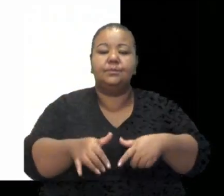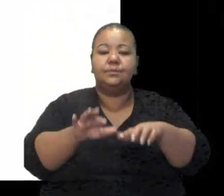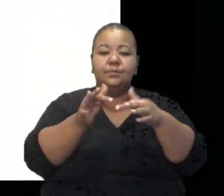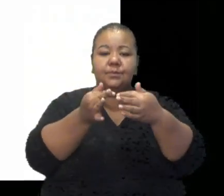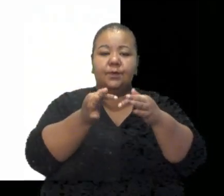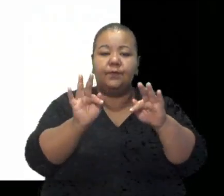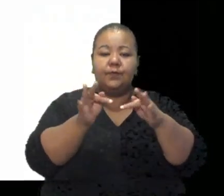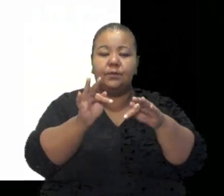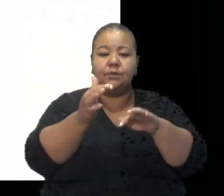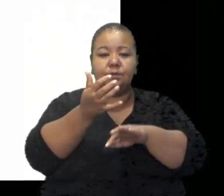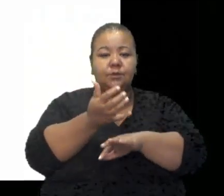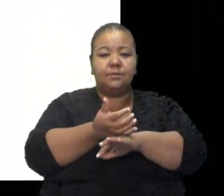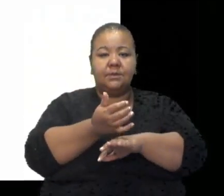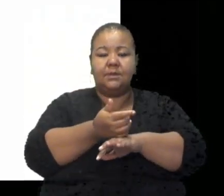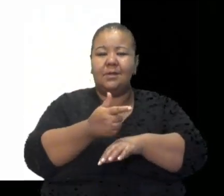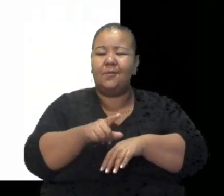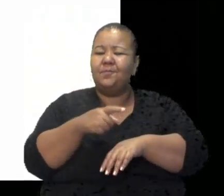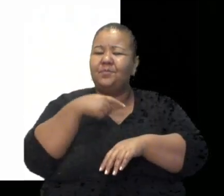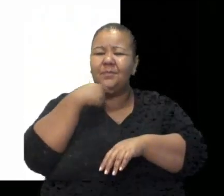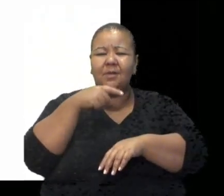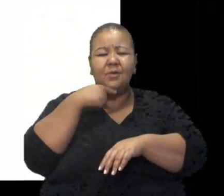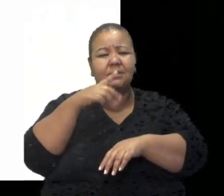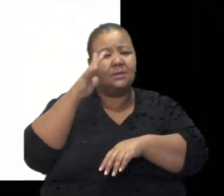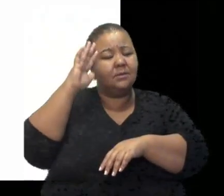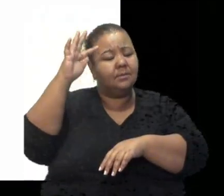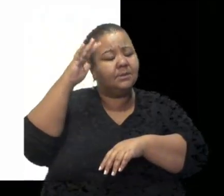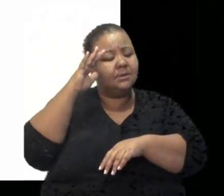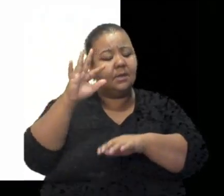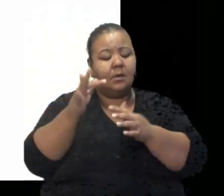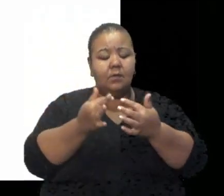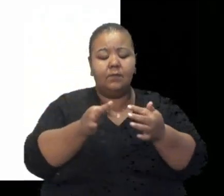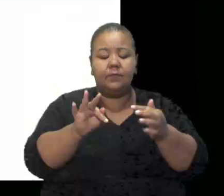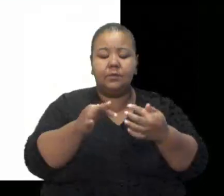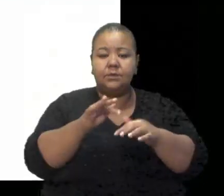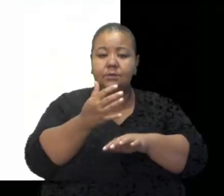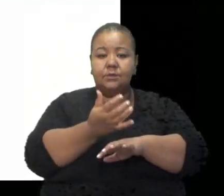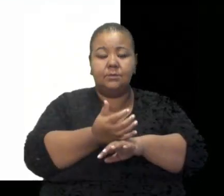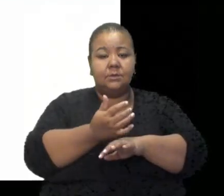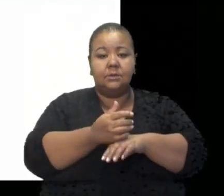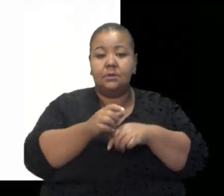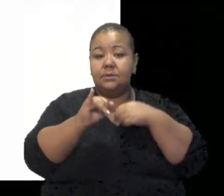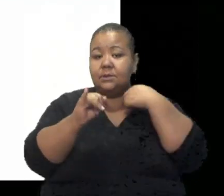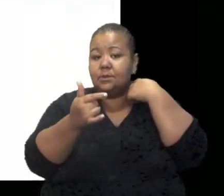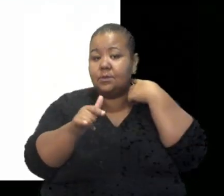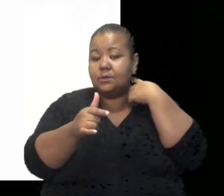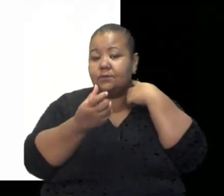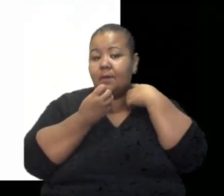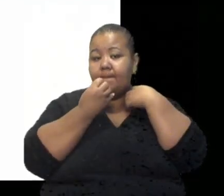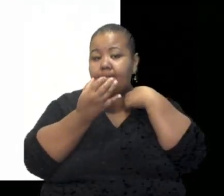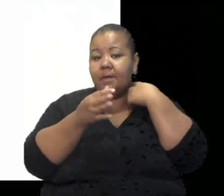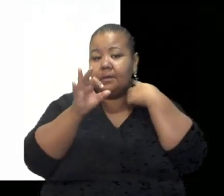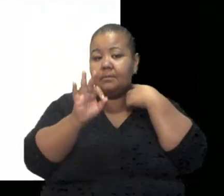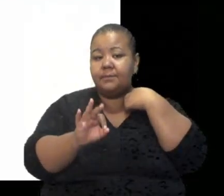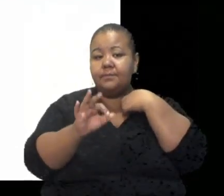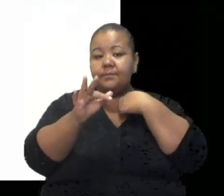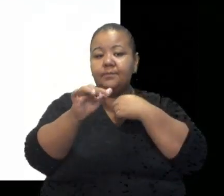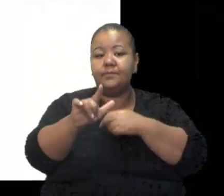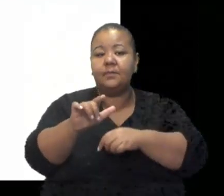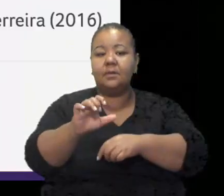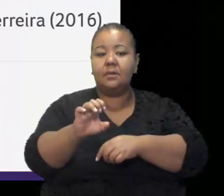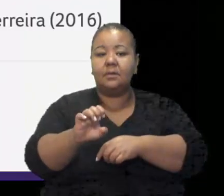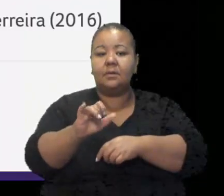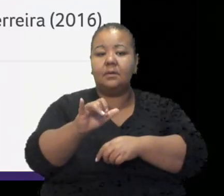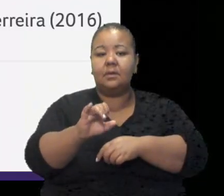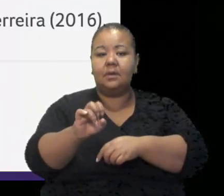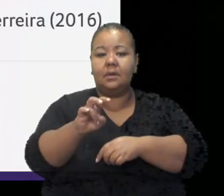material, e eu não consigo imaginar um fluxo de material se eu não tiver um layout bem definido. Então, vamos aí